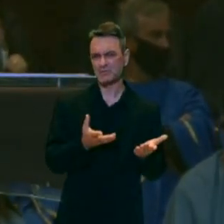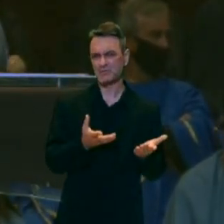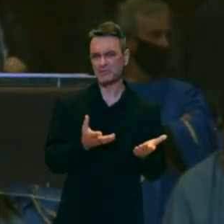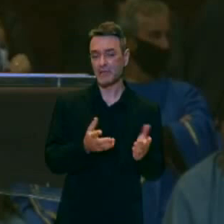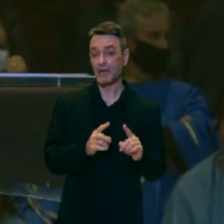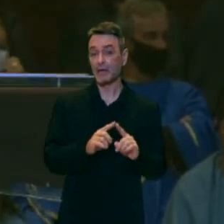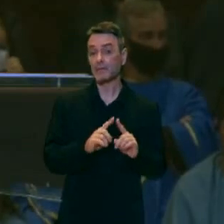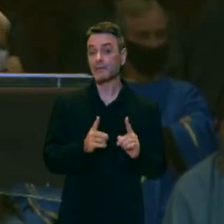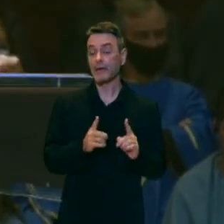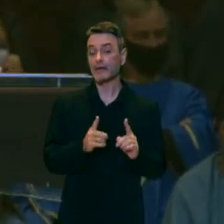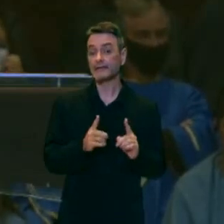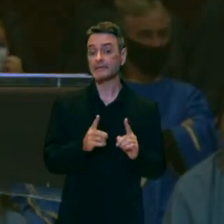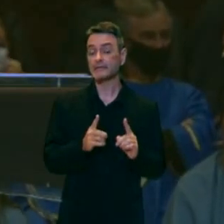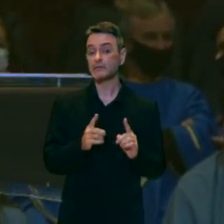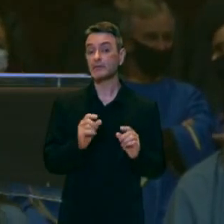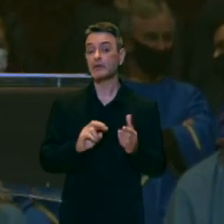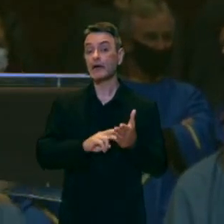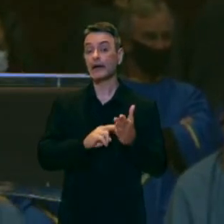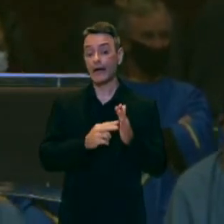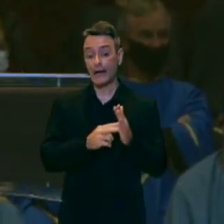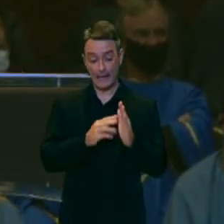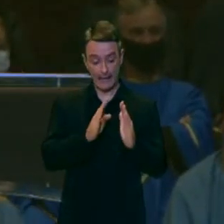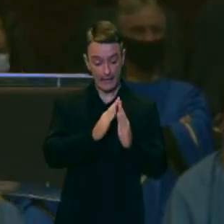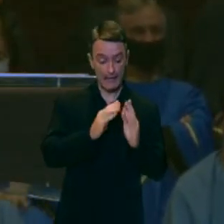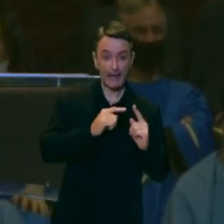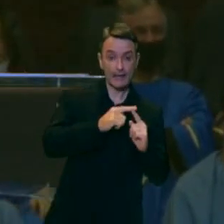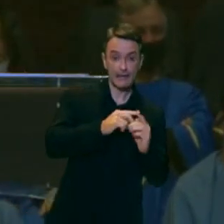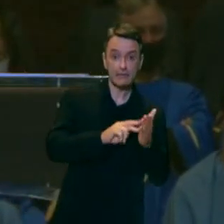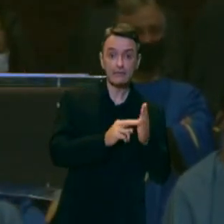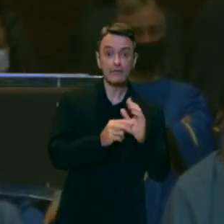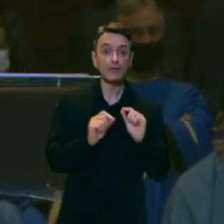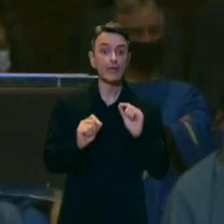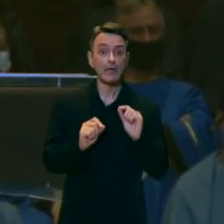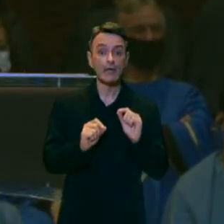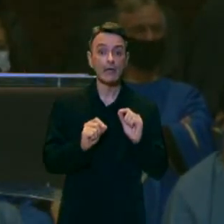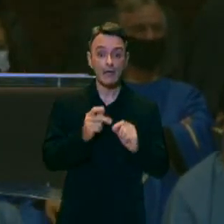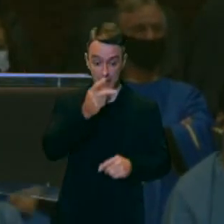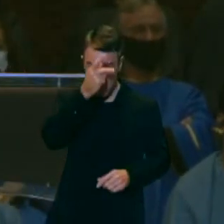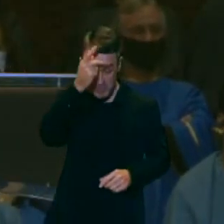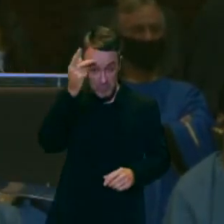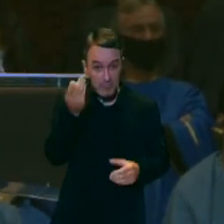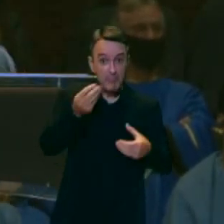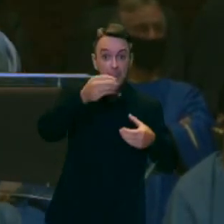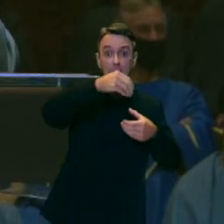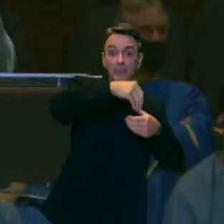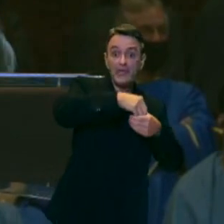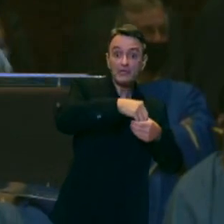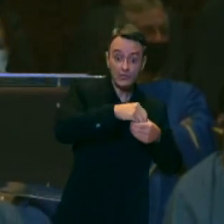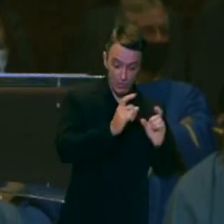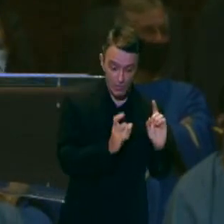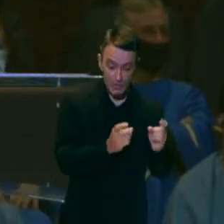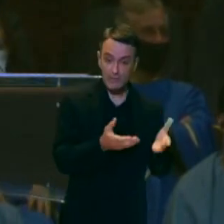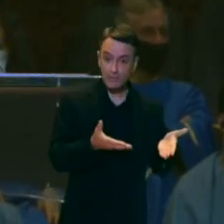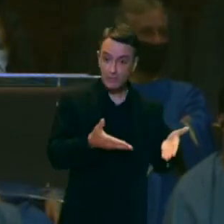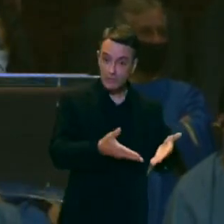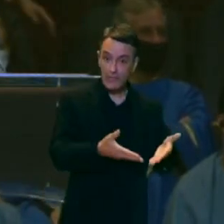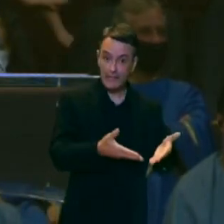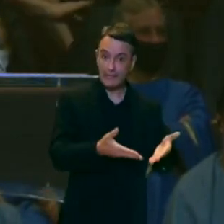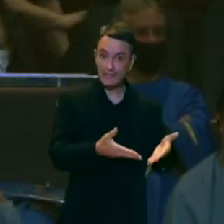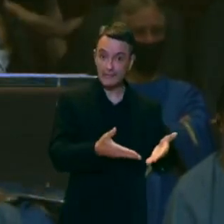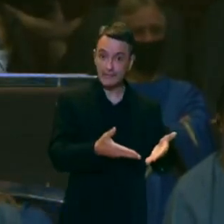a igreja são as pessoas, né? O templo é apenas o lugar onde a gente se reúne, mas é o povo de Deus que